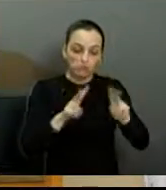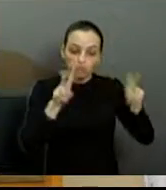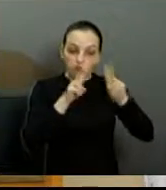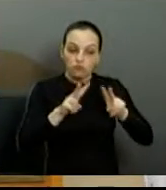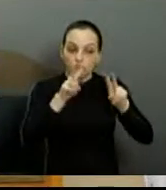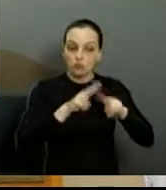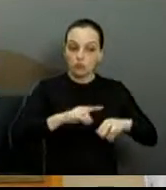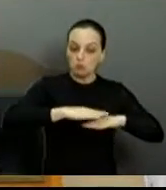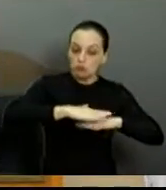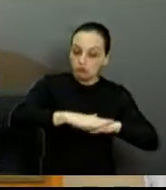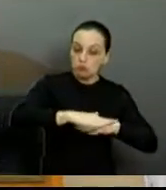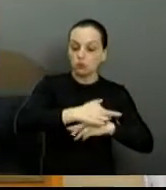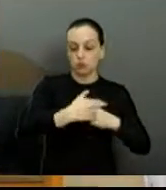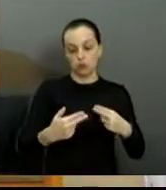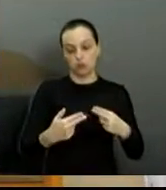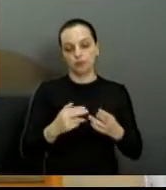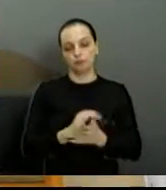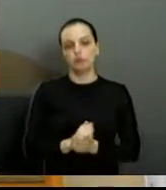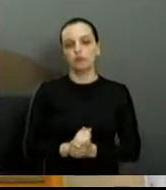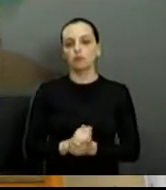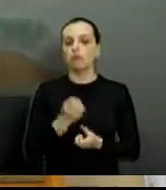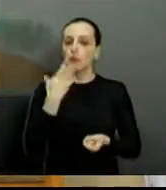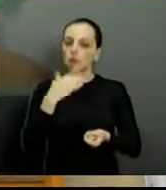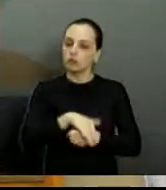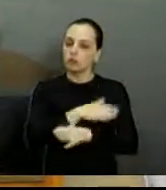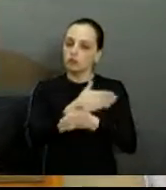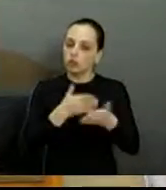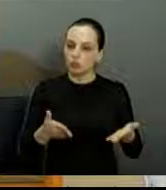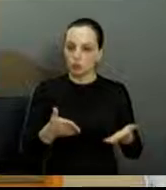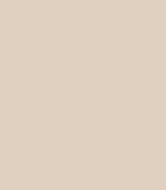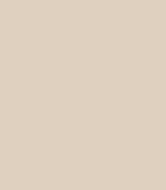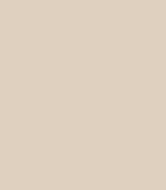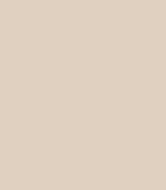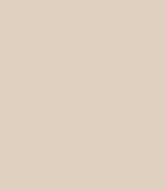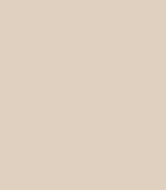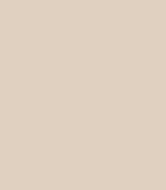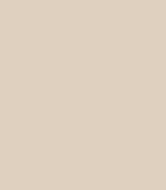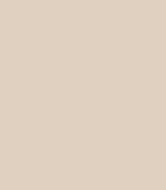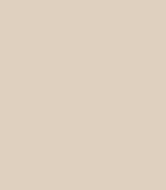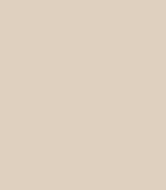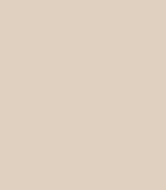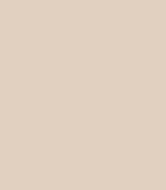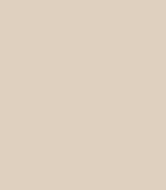daquela região a gente o boa noite a todos ficam deus por hoje é só